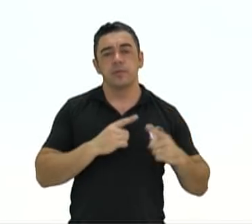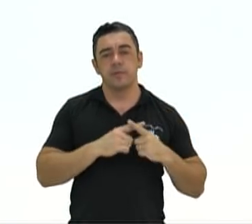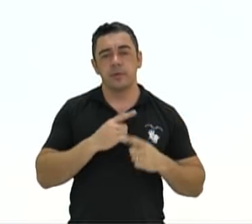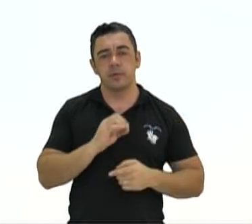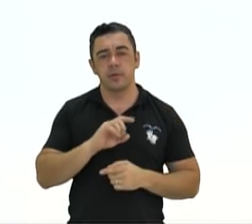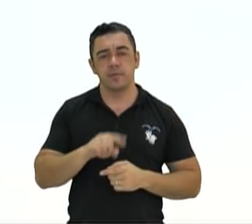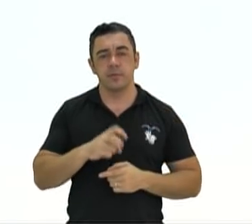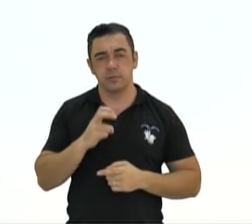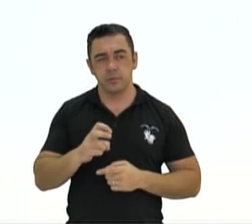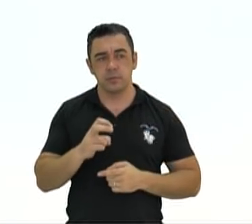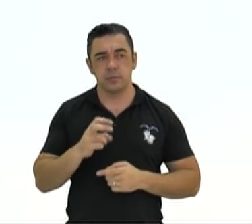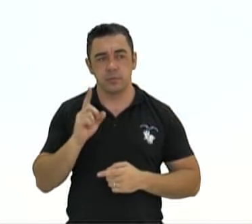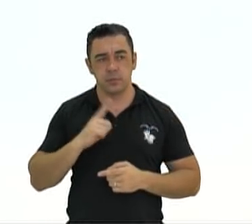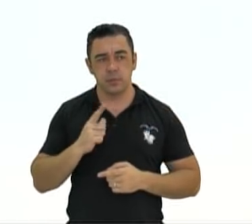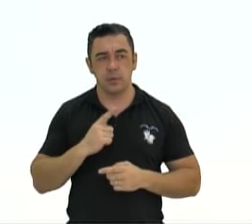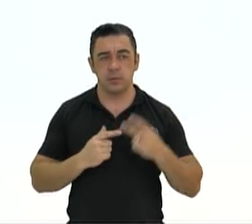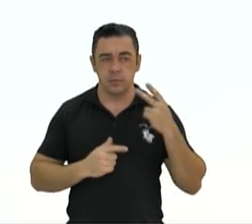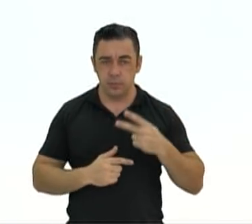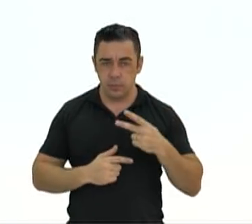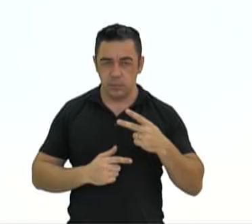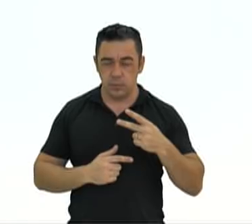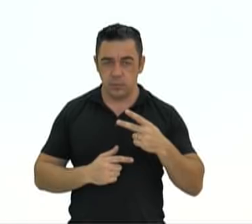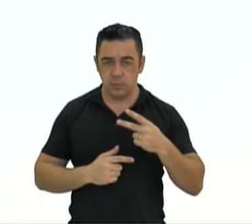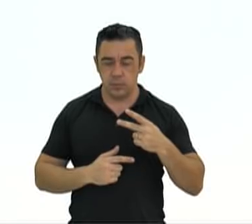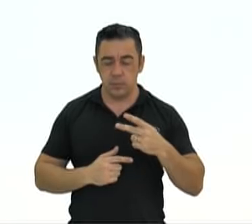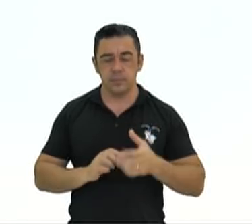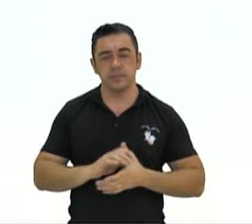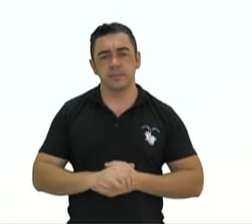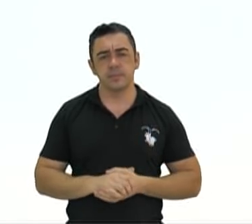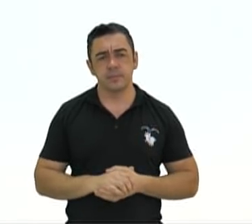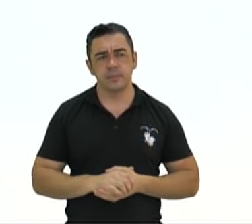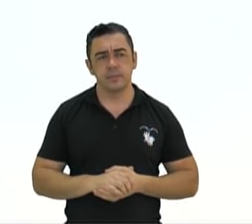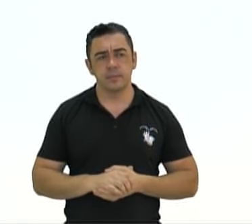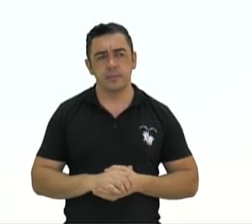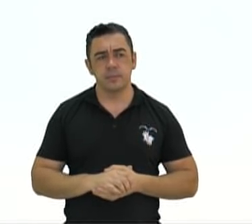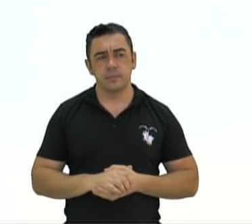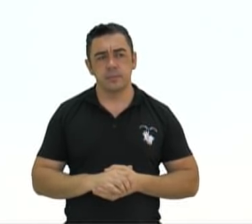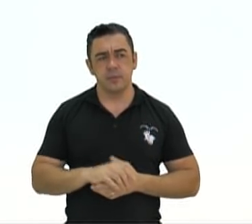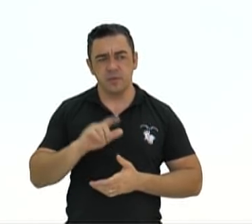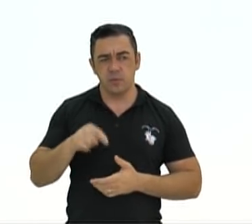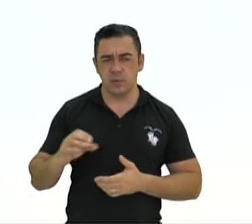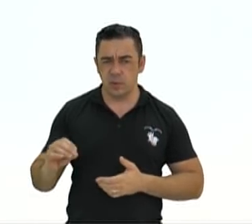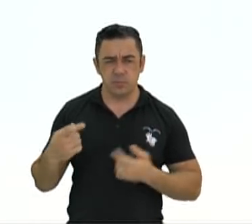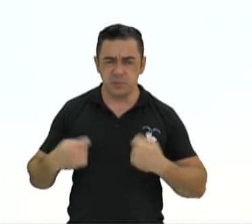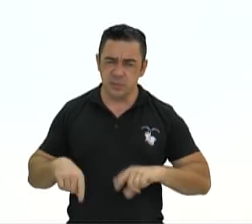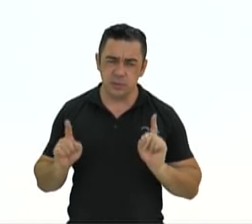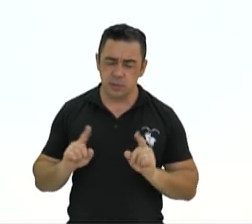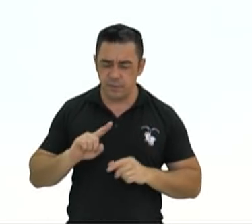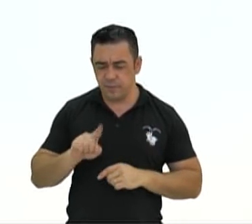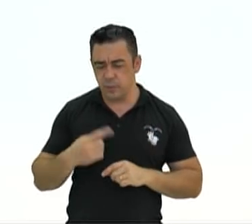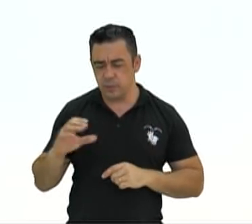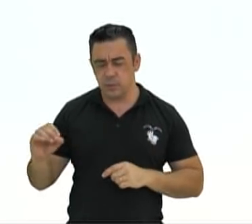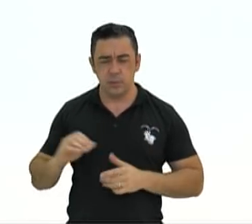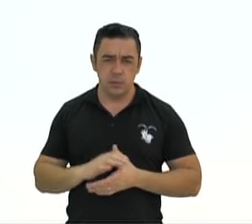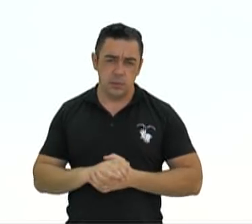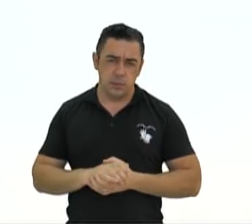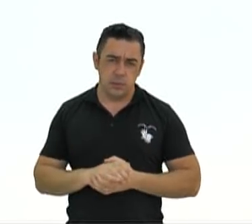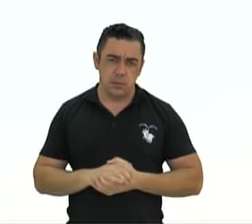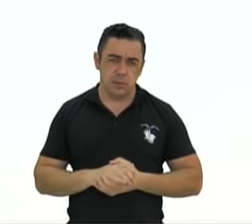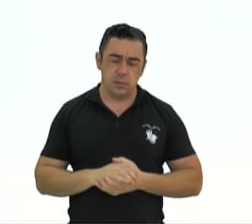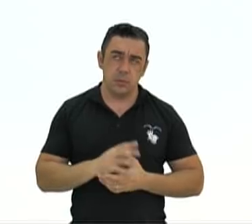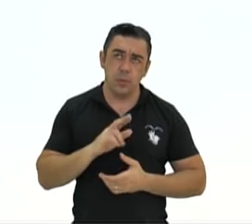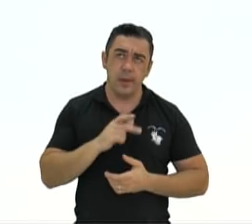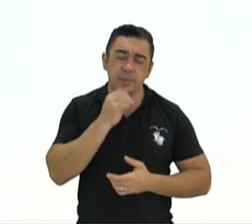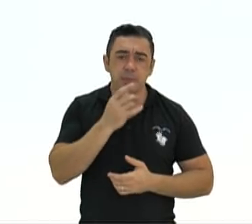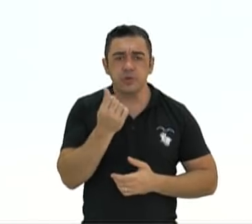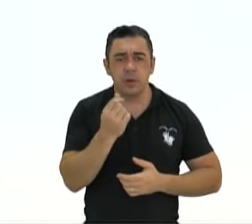vezes 0,5 vai dar 2,0. Prof, a senhora tirou o 0,0. Porque eu não falo 2,0